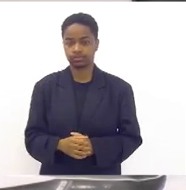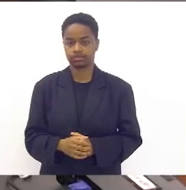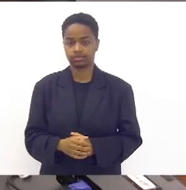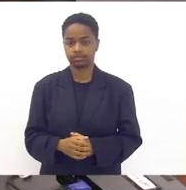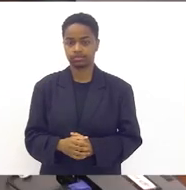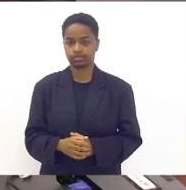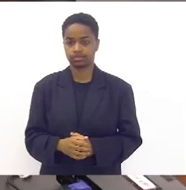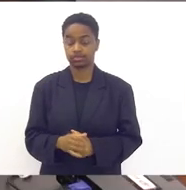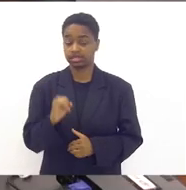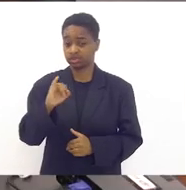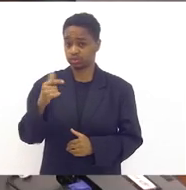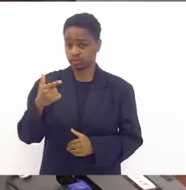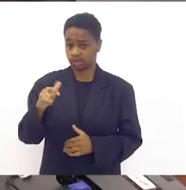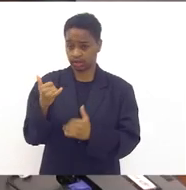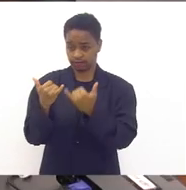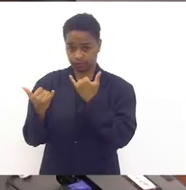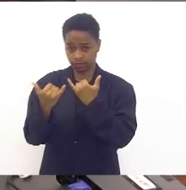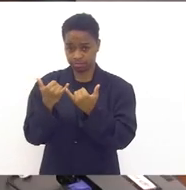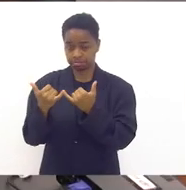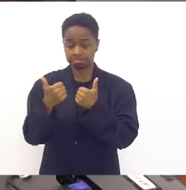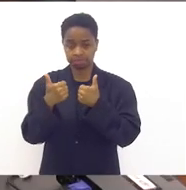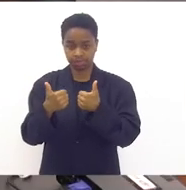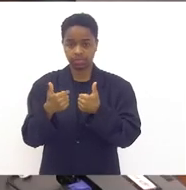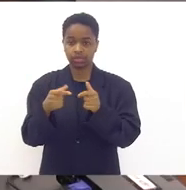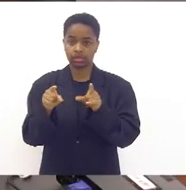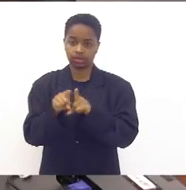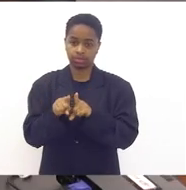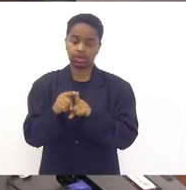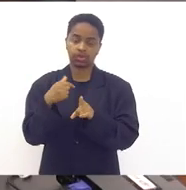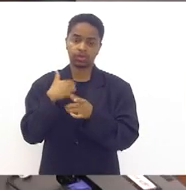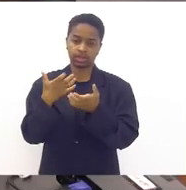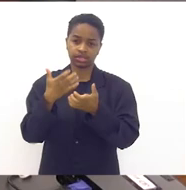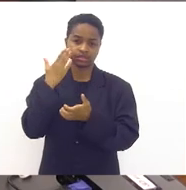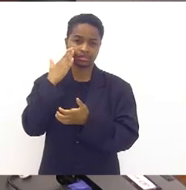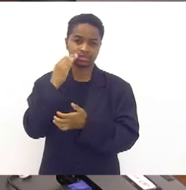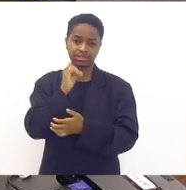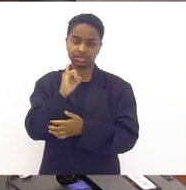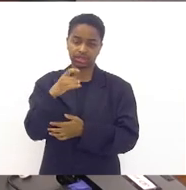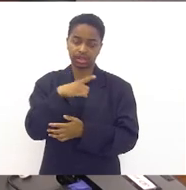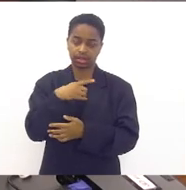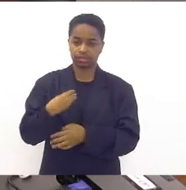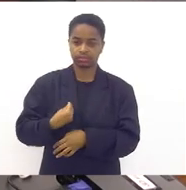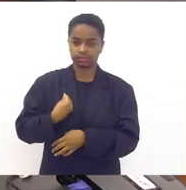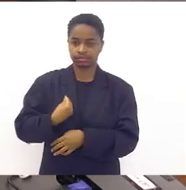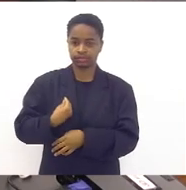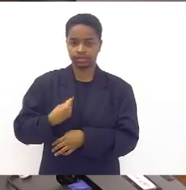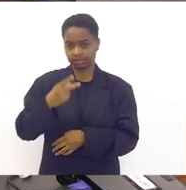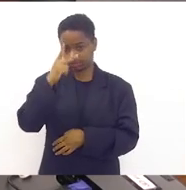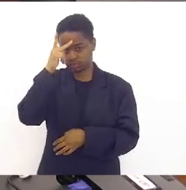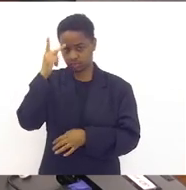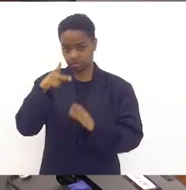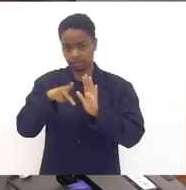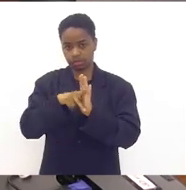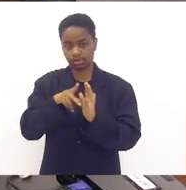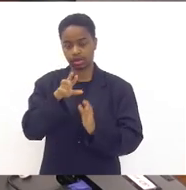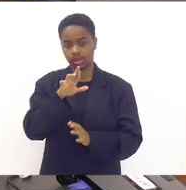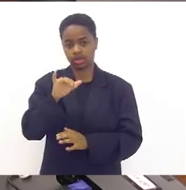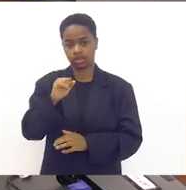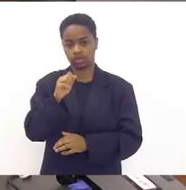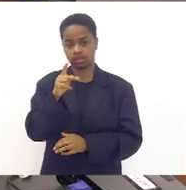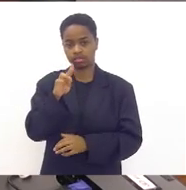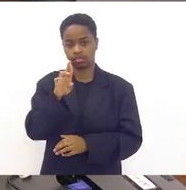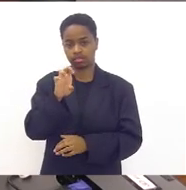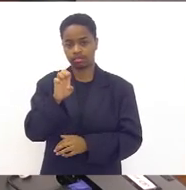Se você não tiver essa informação aqui também, eu queria saber, não sei se tem alguém do Rio Previdência aqui também, mas é fácil de saber, quanto hoje é o